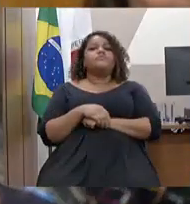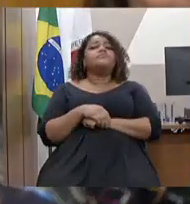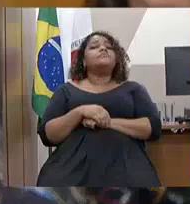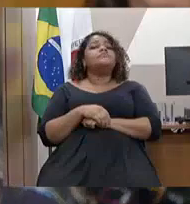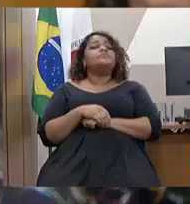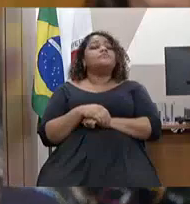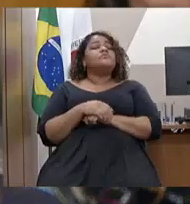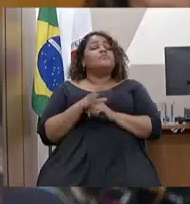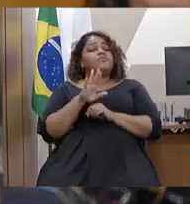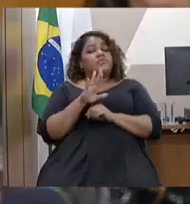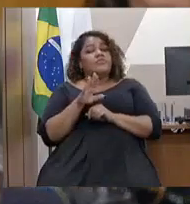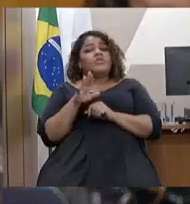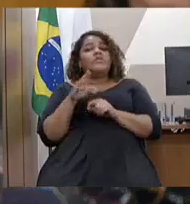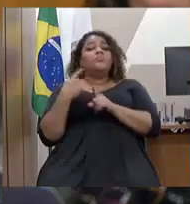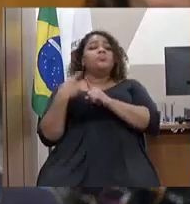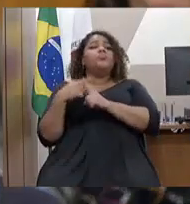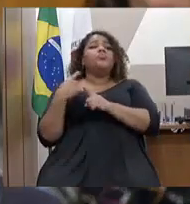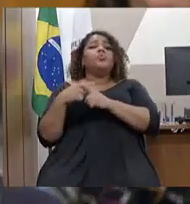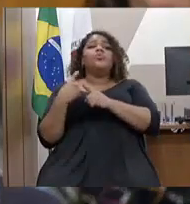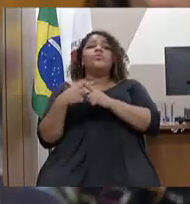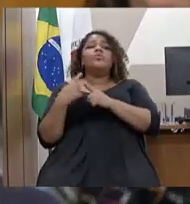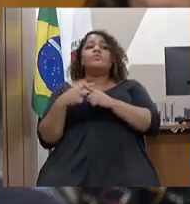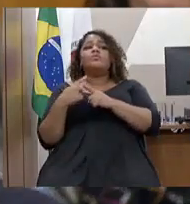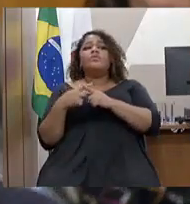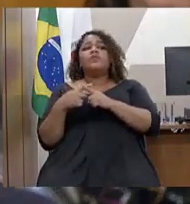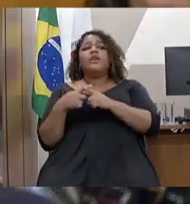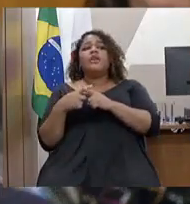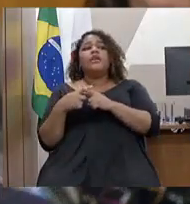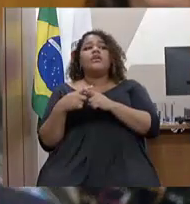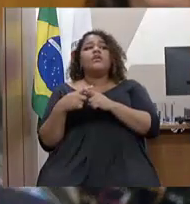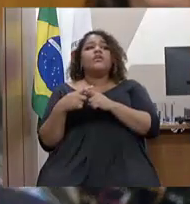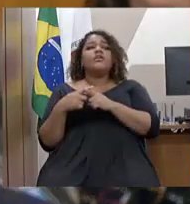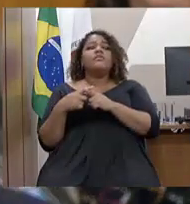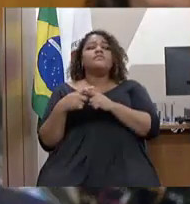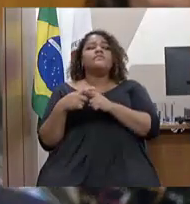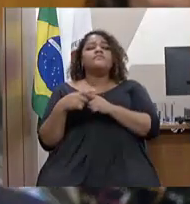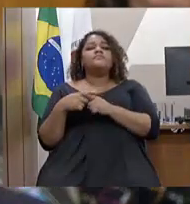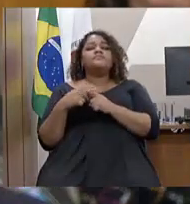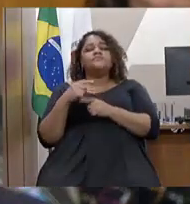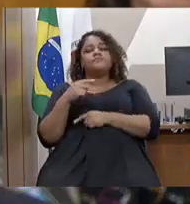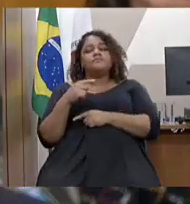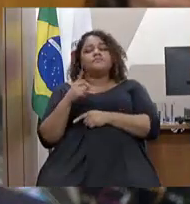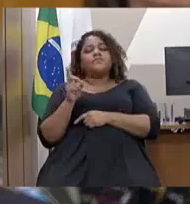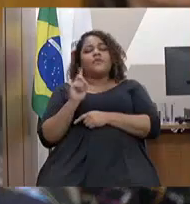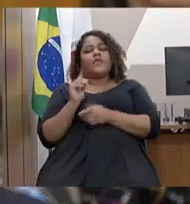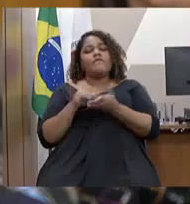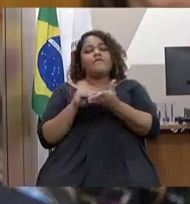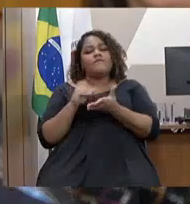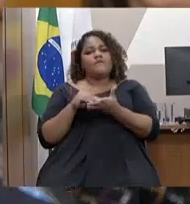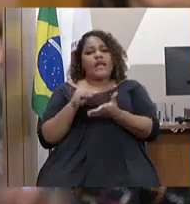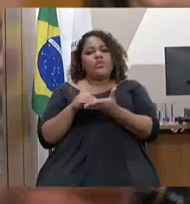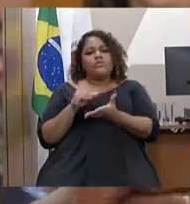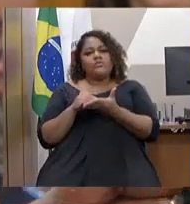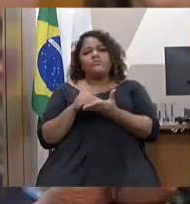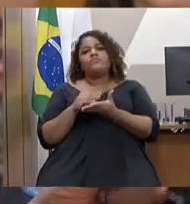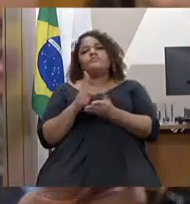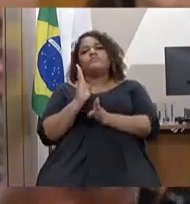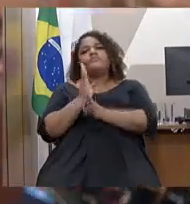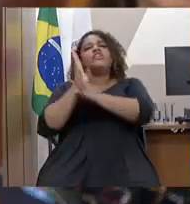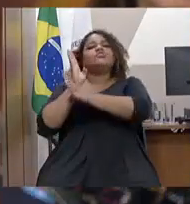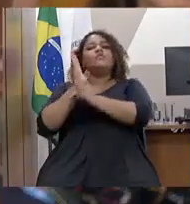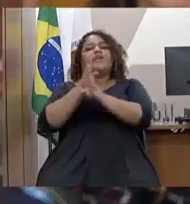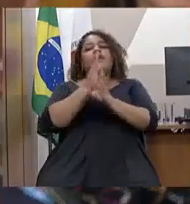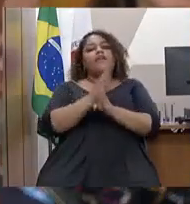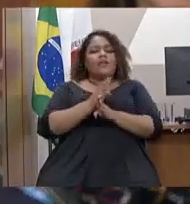identifica tantos casos de trabalho de violência na saúde segurança no trabalho no campo